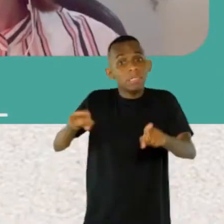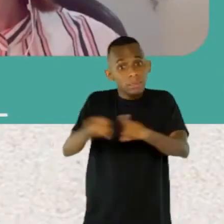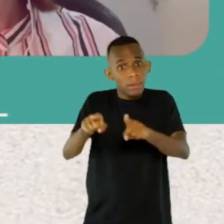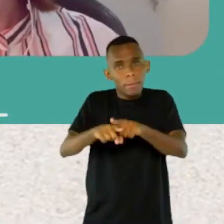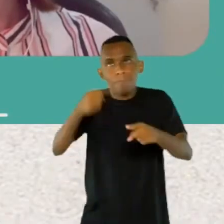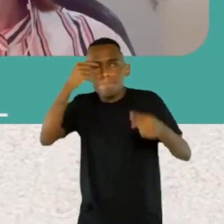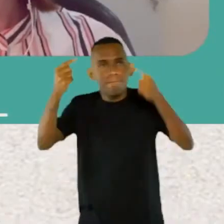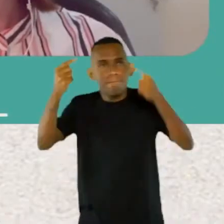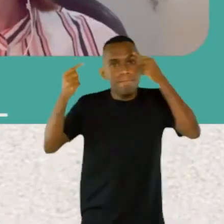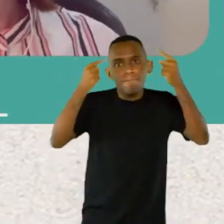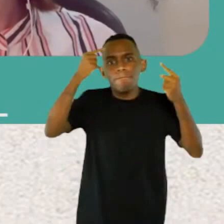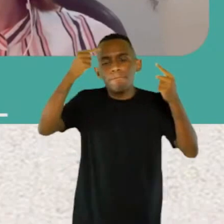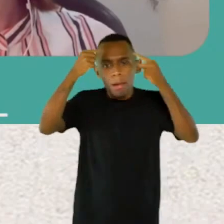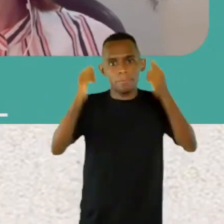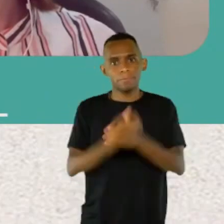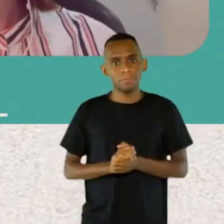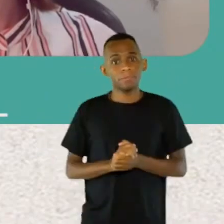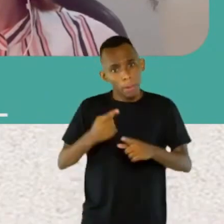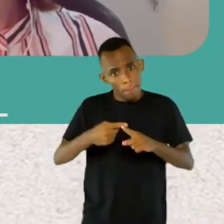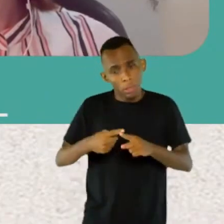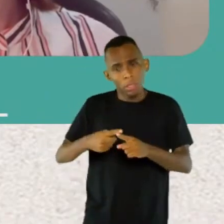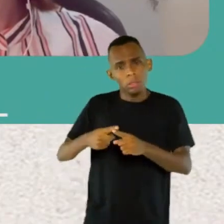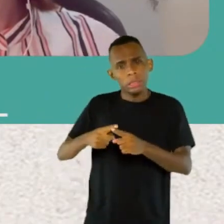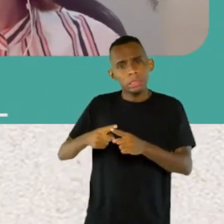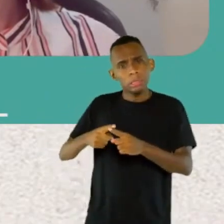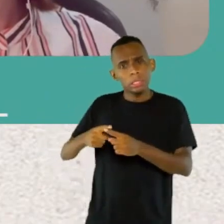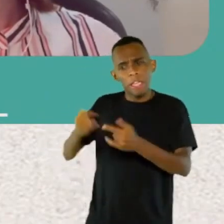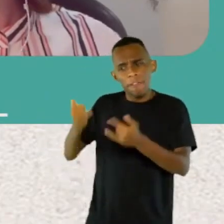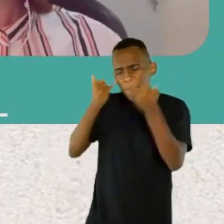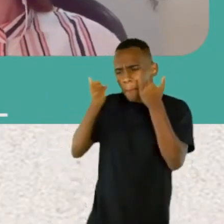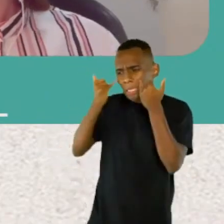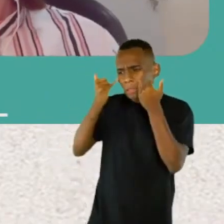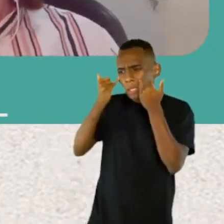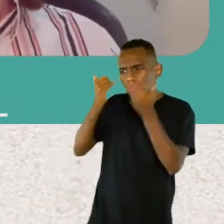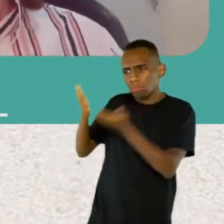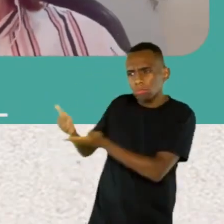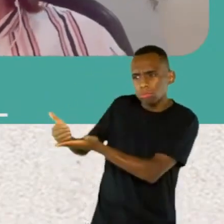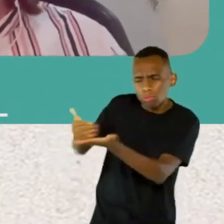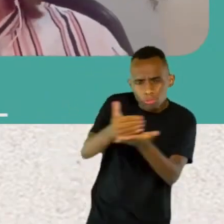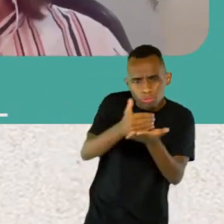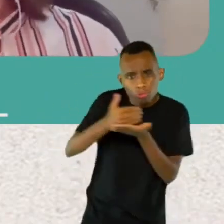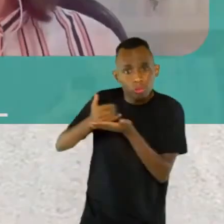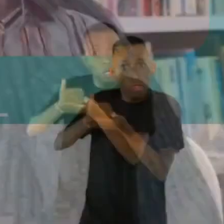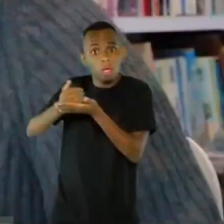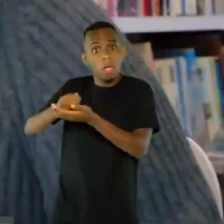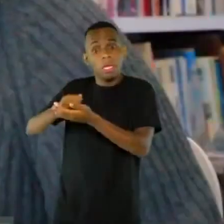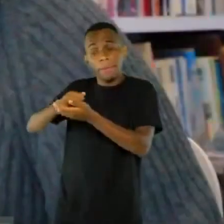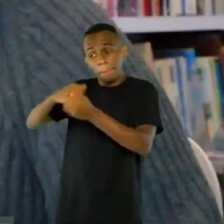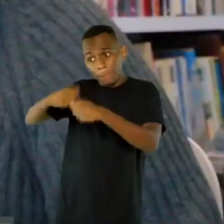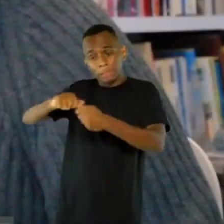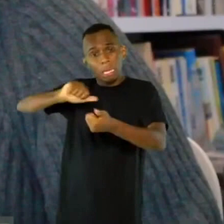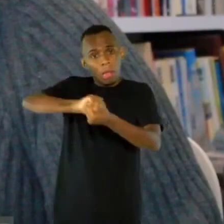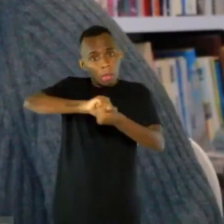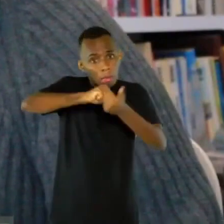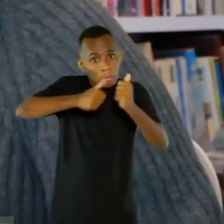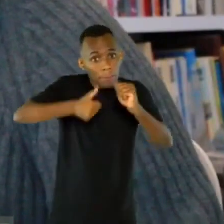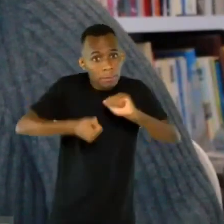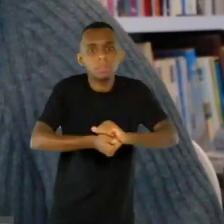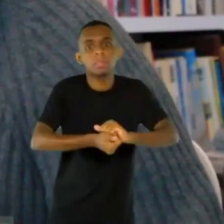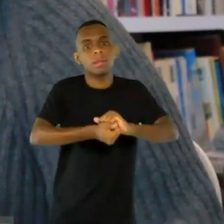da pesquisa, você tinha que também transportar isso para a ficção bem clara que você